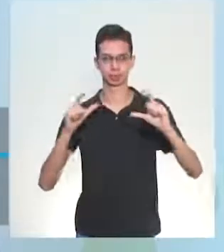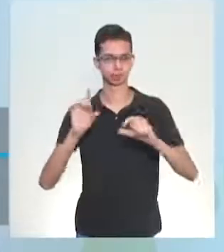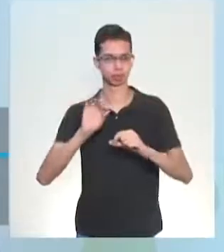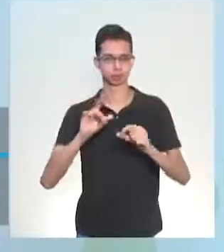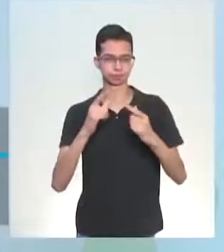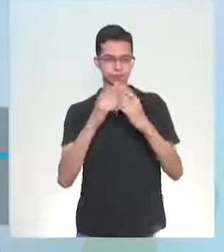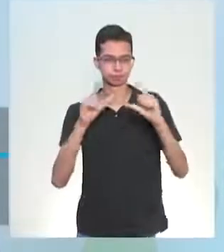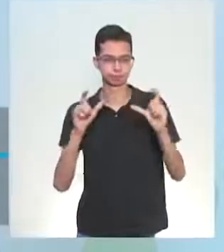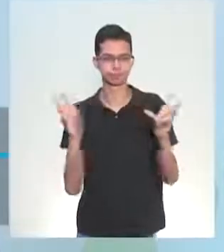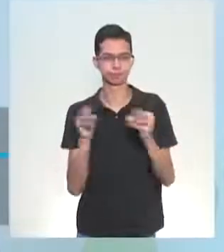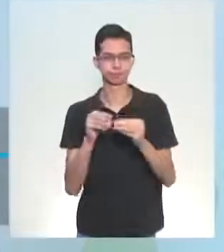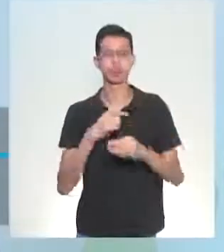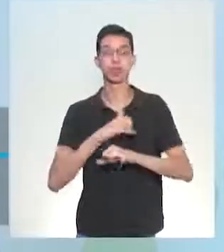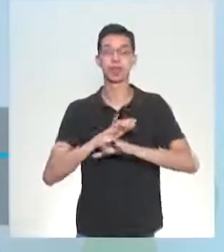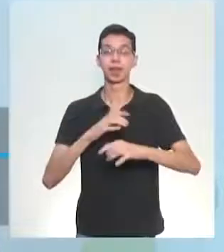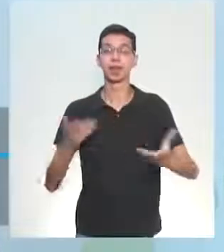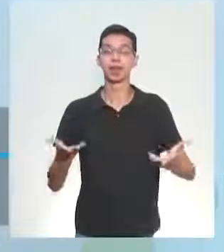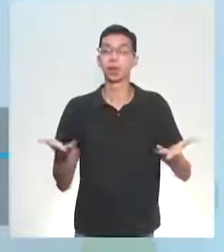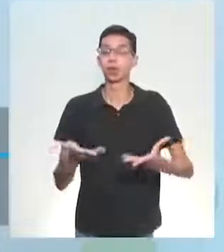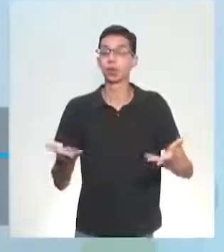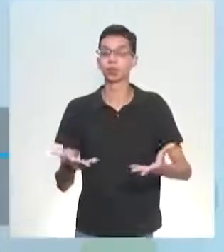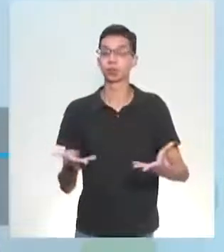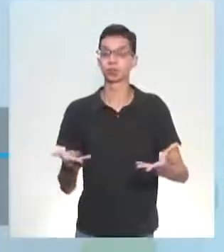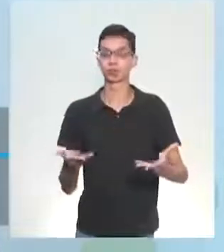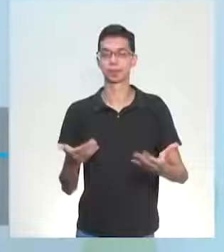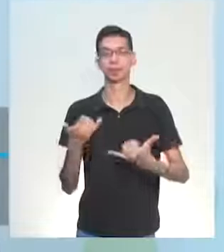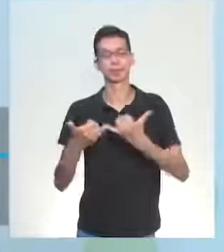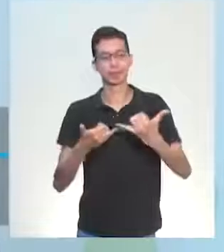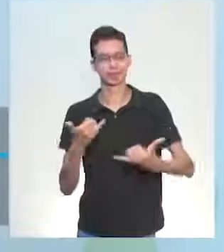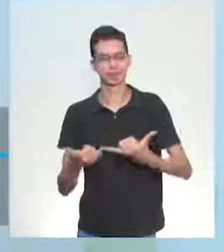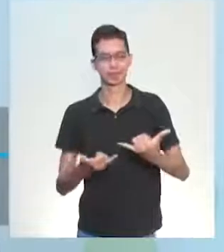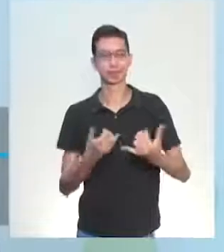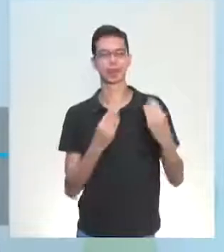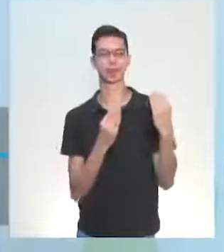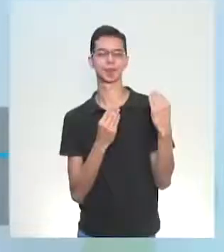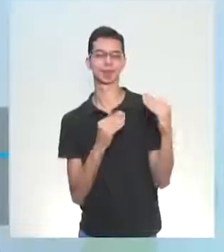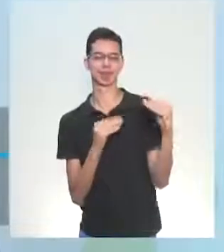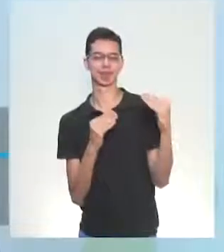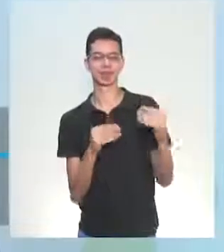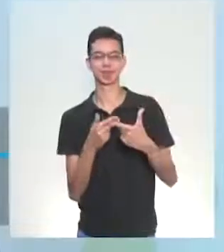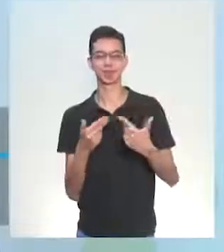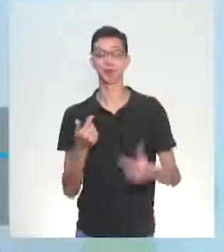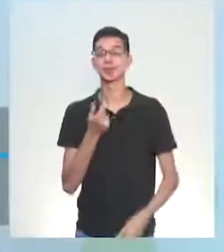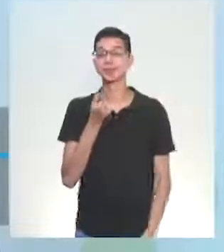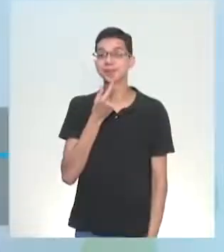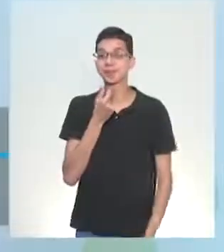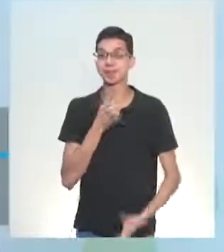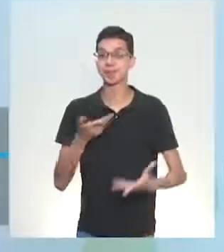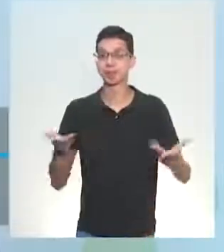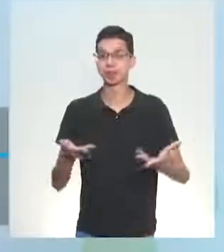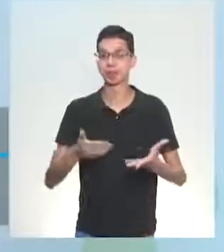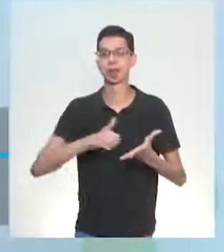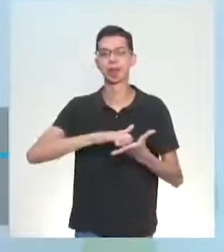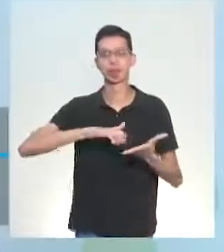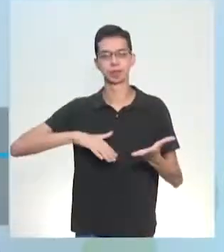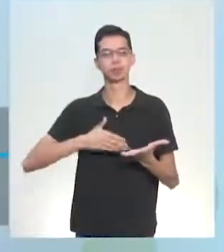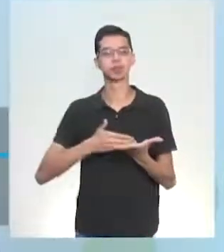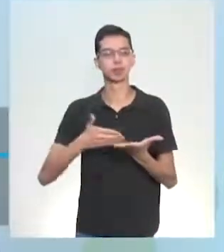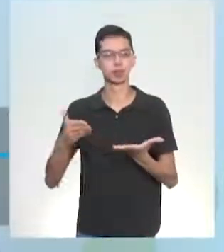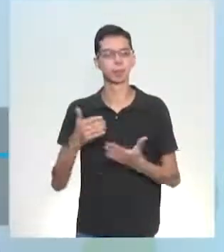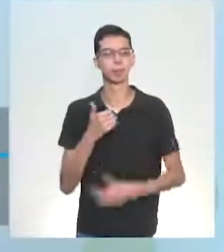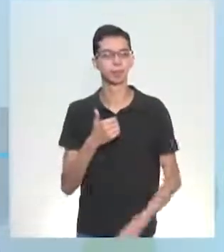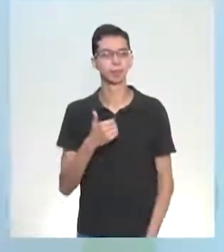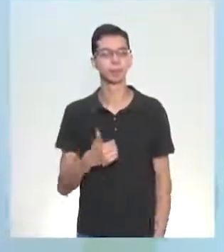contexto de meme, de brincar, eu coloquei aí algo para descontrair, já vamos entrar numa atividade. Então,